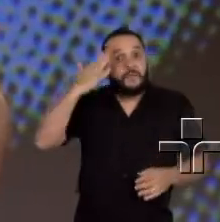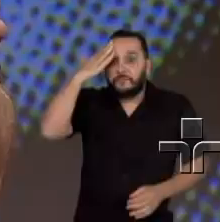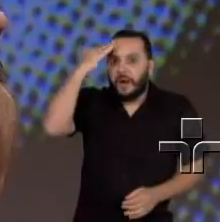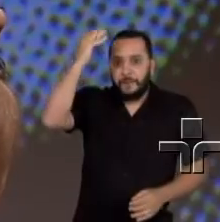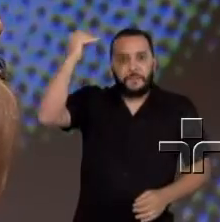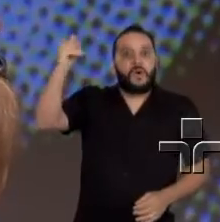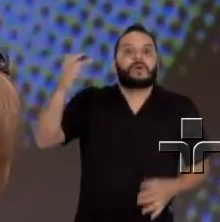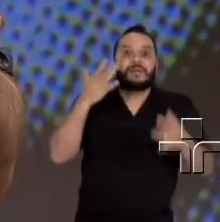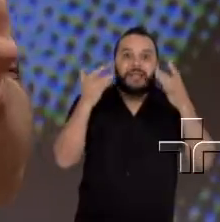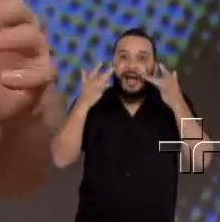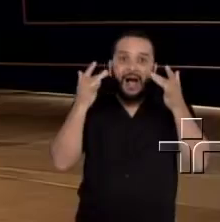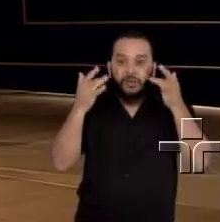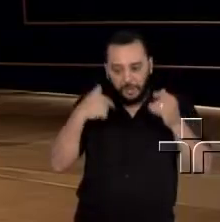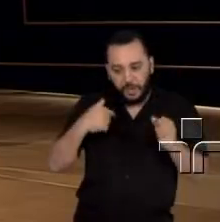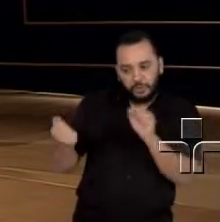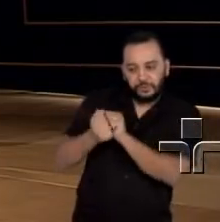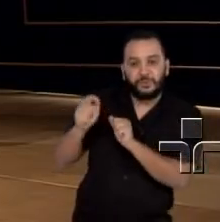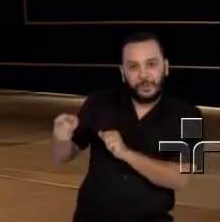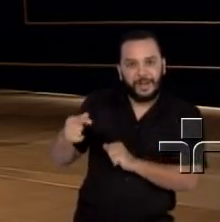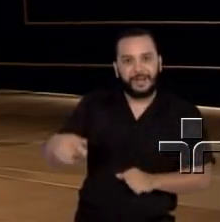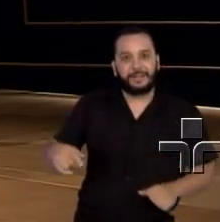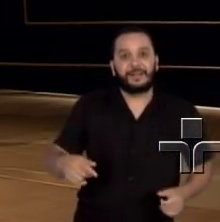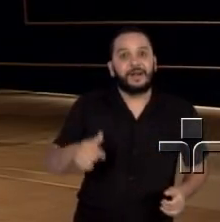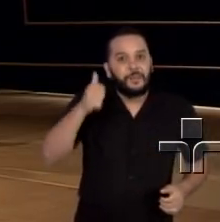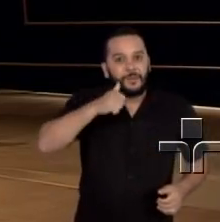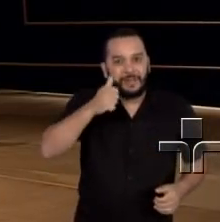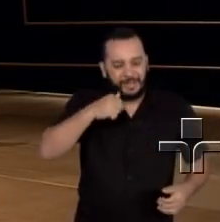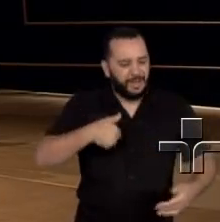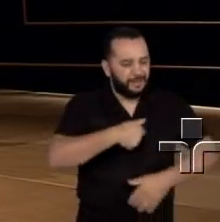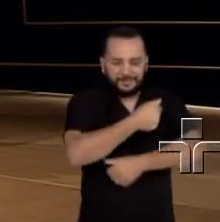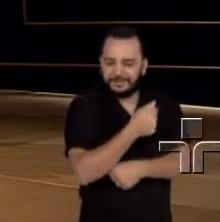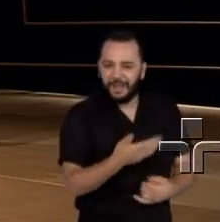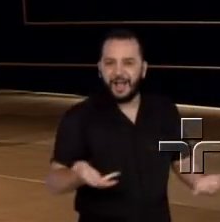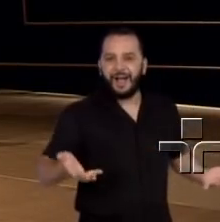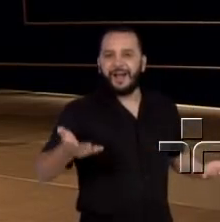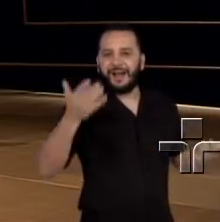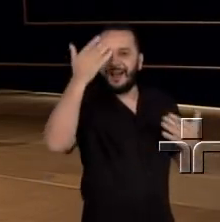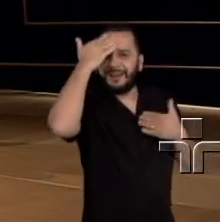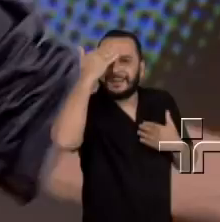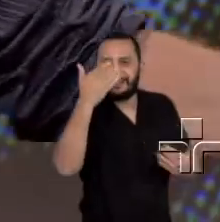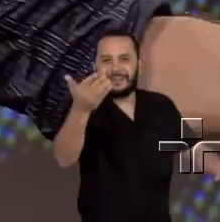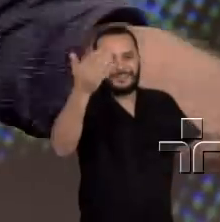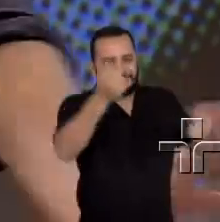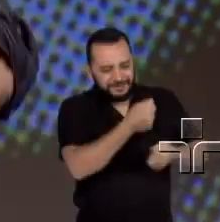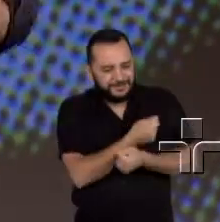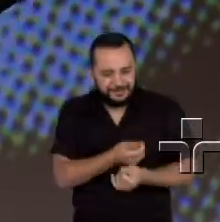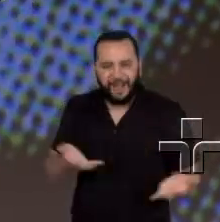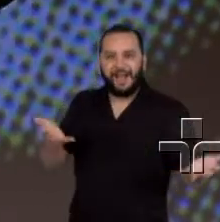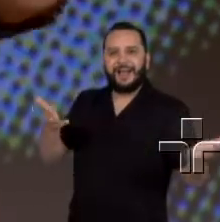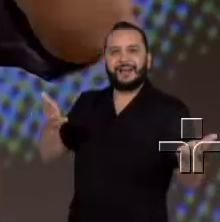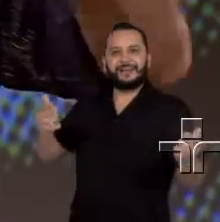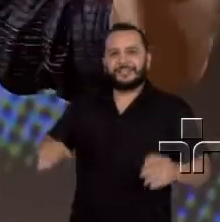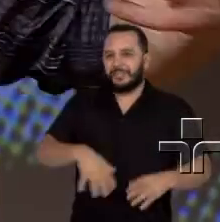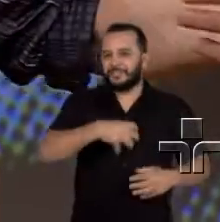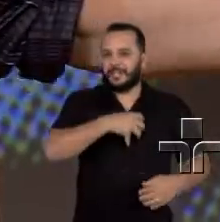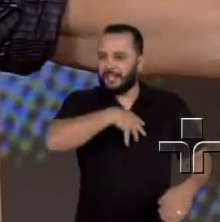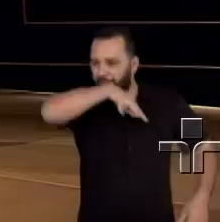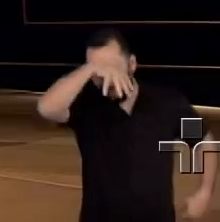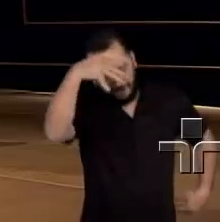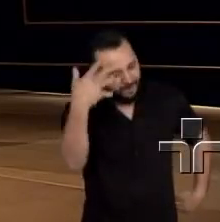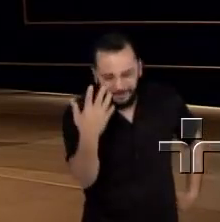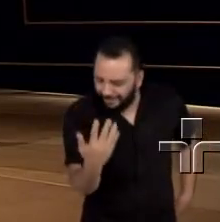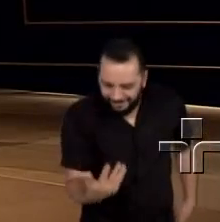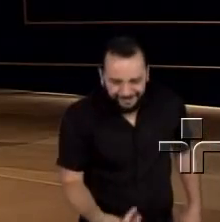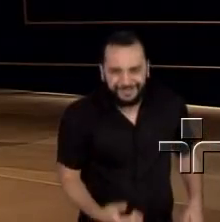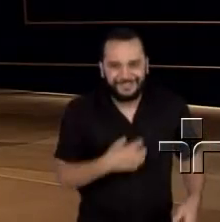peça, eu e ela. Ela agradecia como uma diva, né, que ela é. Aí ela fazia